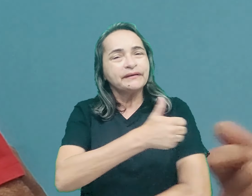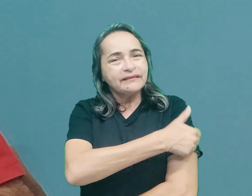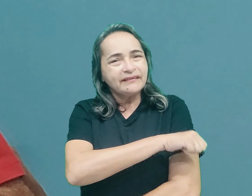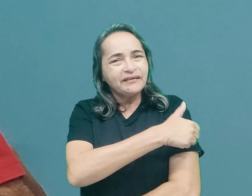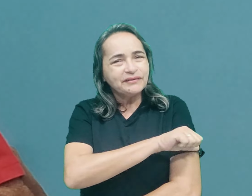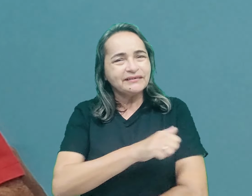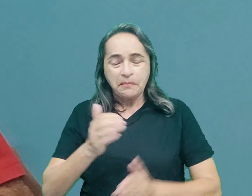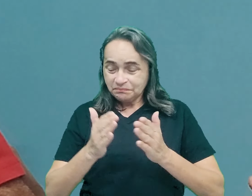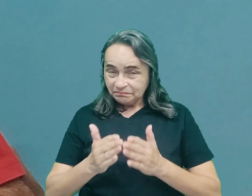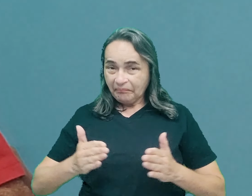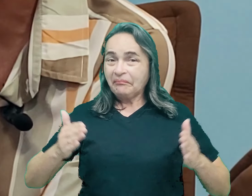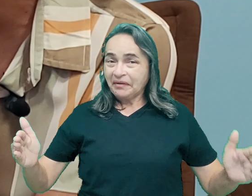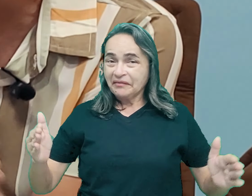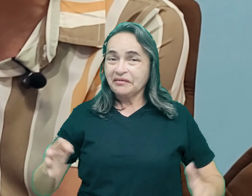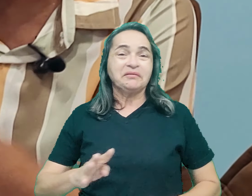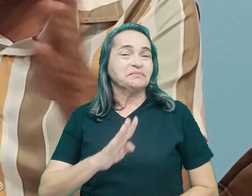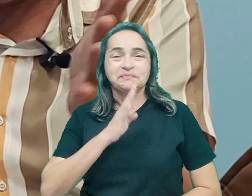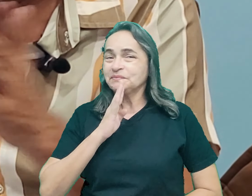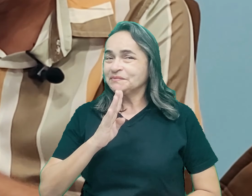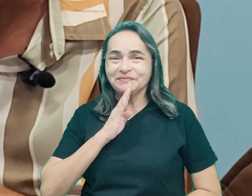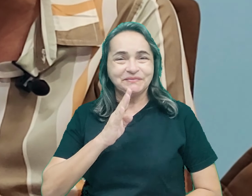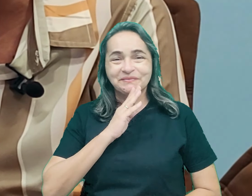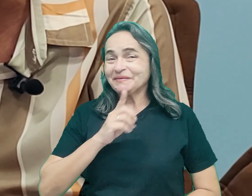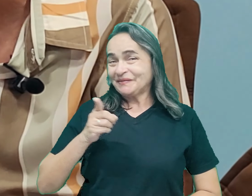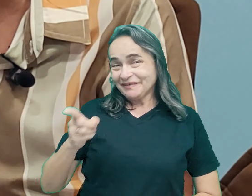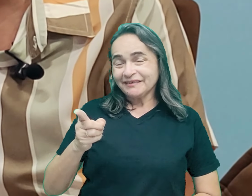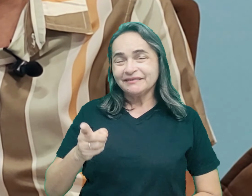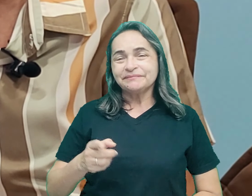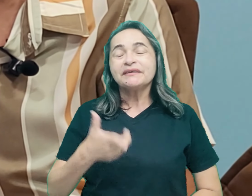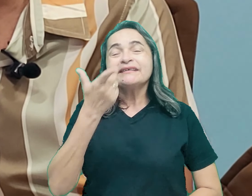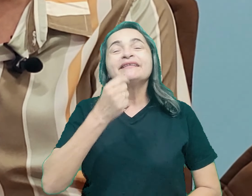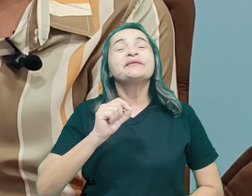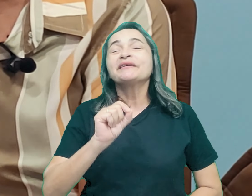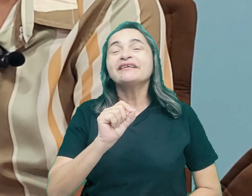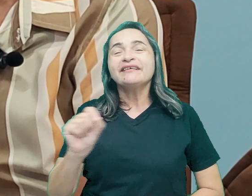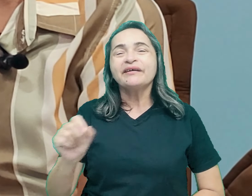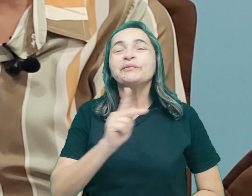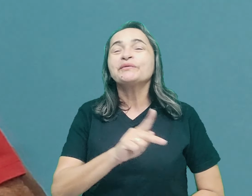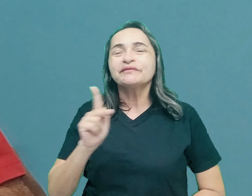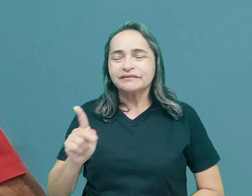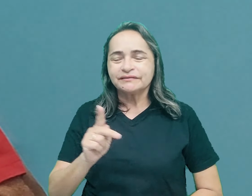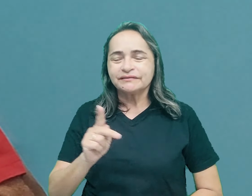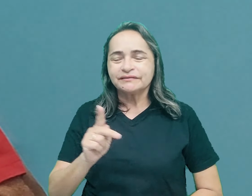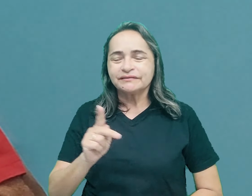maioria, talvez não lhe conheçam. Então, quem é o professor Sivaldo Carneiro de Andrade? Bom, Sivaldo Carneiro de